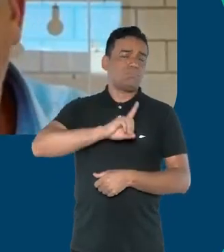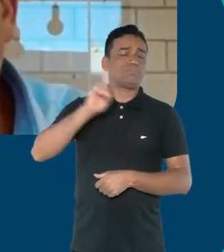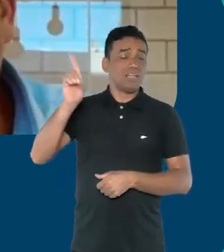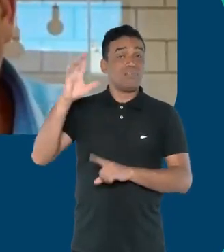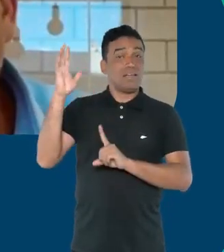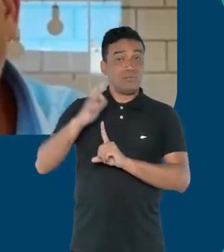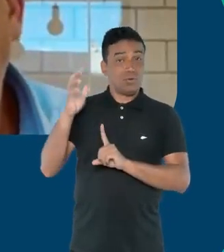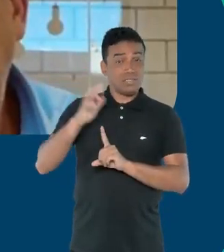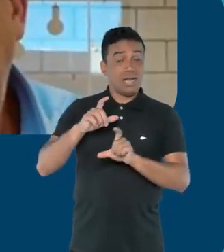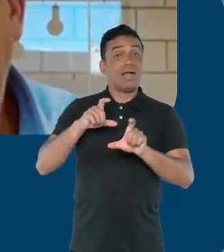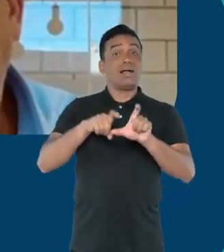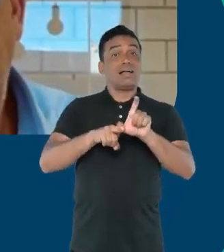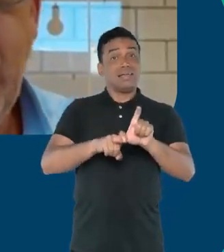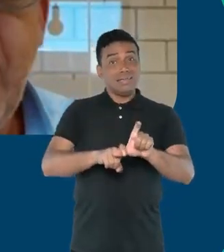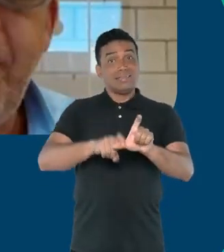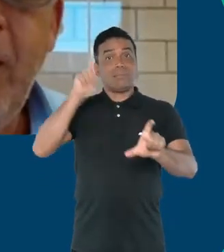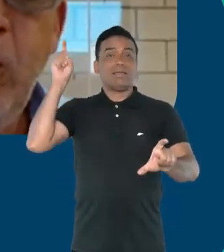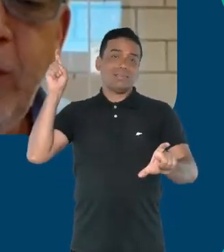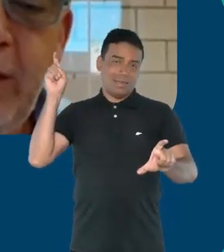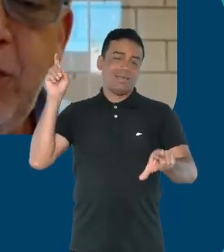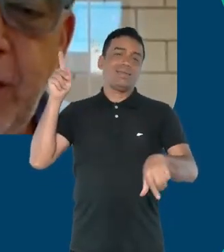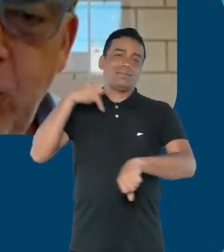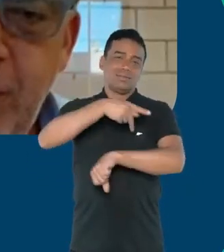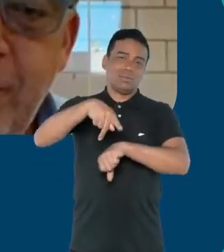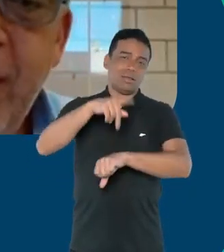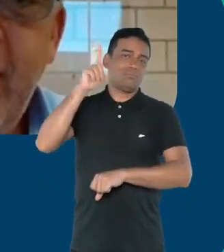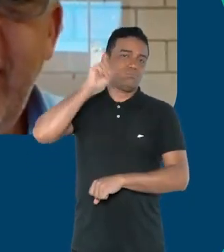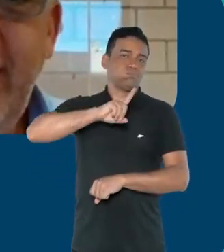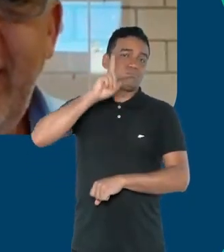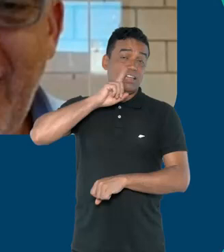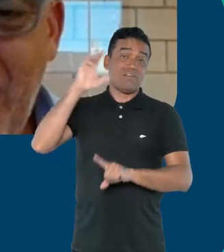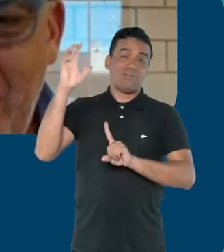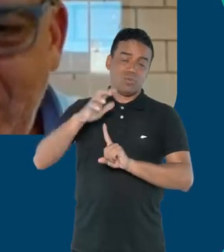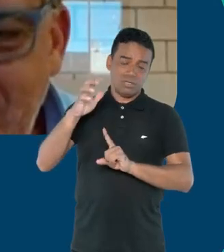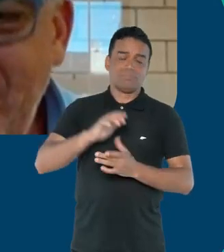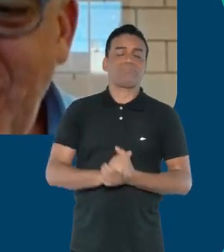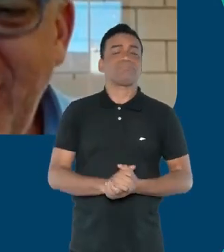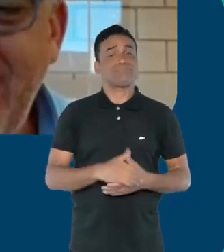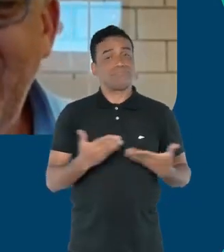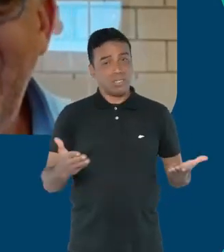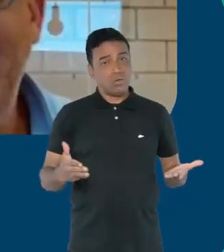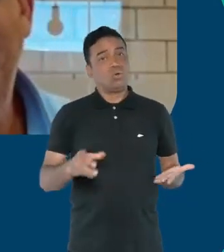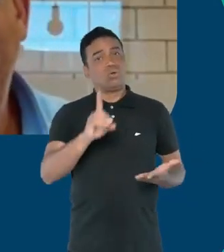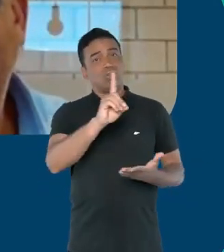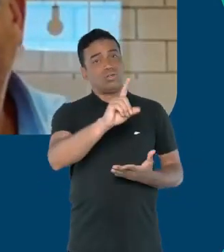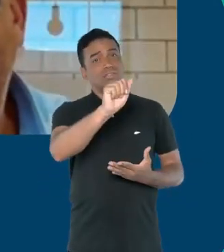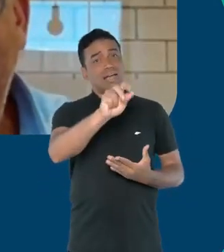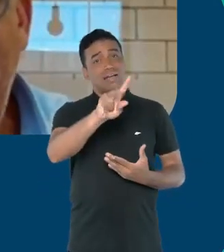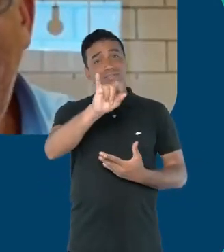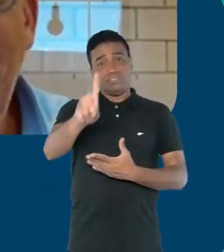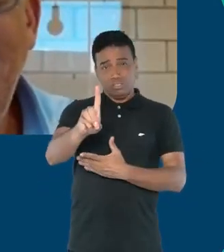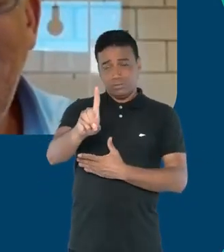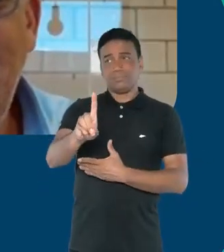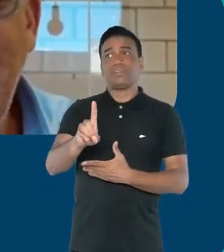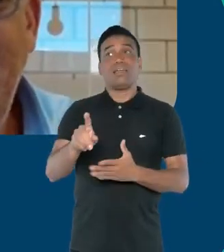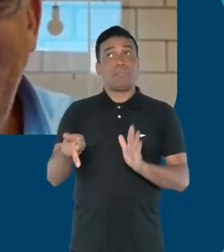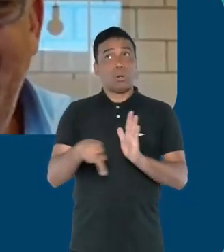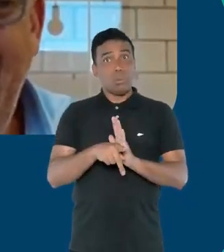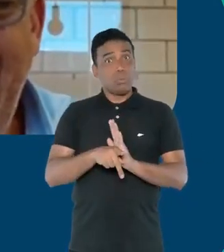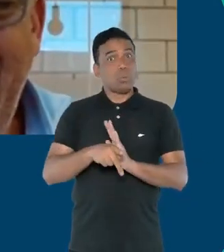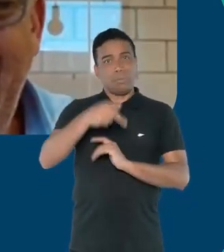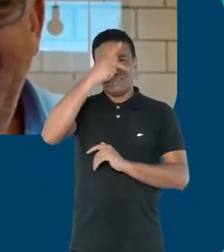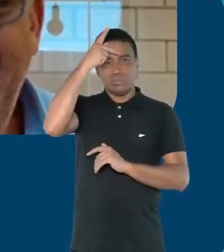própria independência dos Estados Unidos. Então, o David Hume, ele é, como estou tentando dizer aqui, um